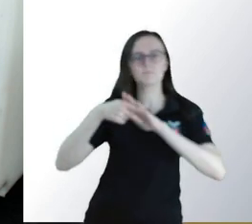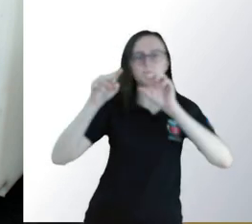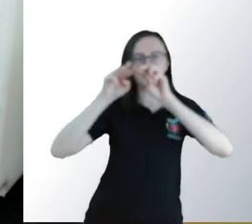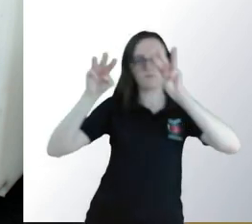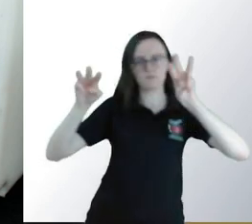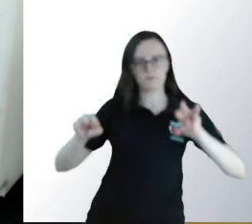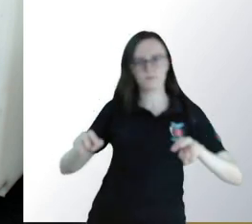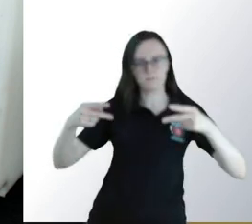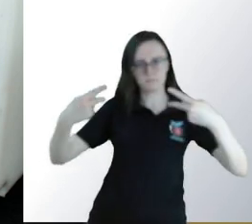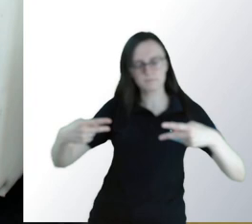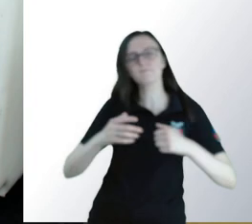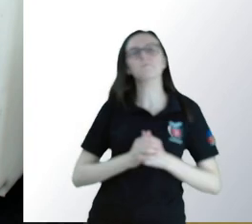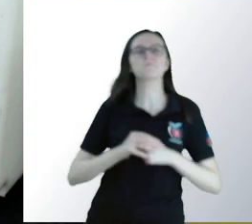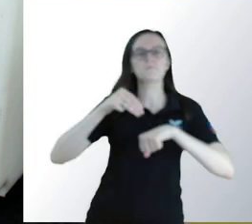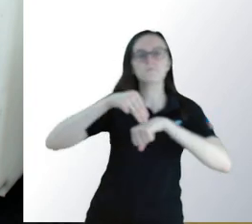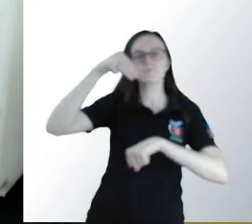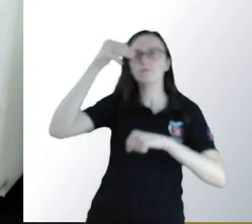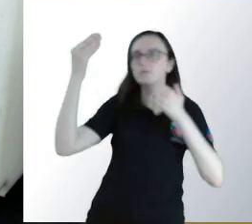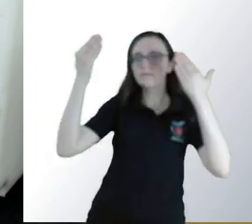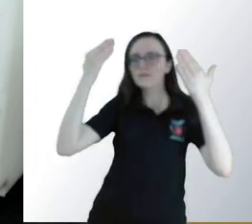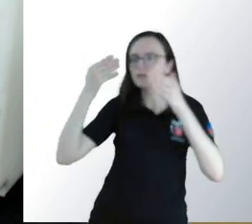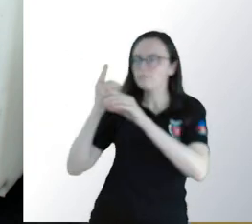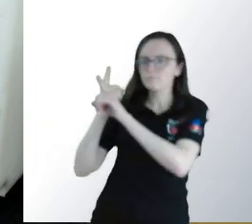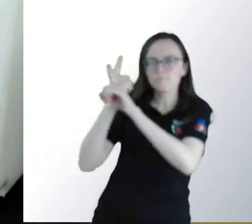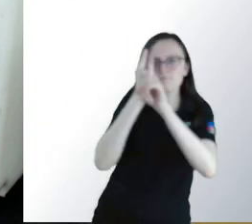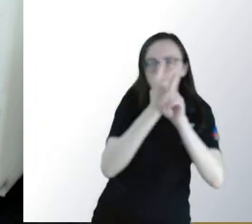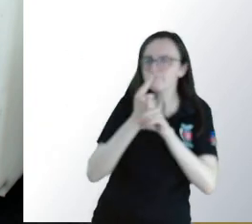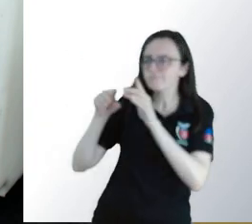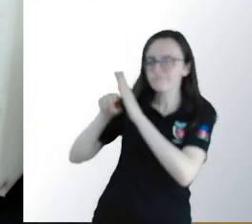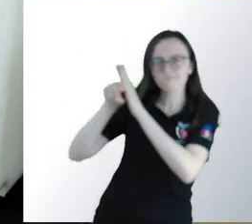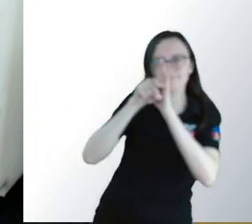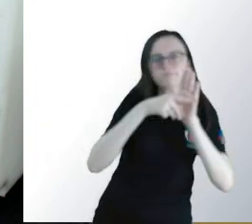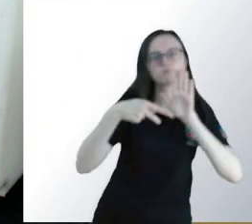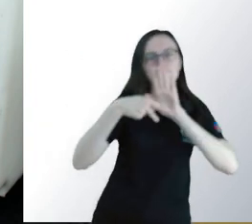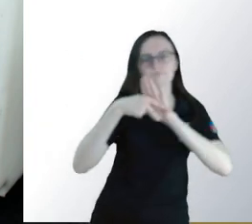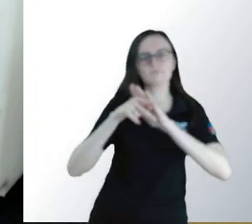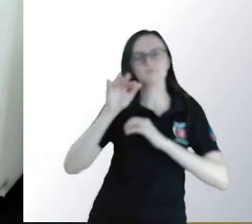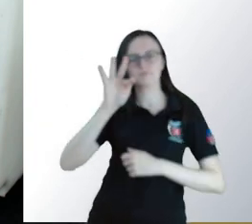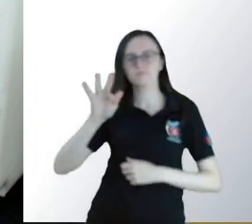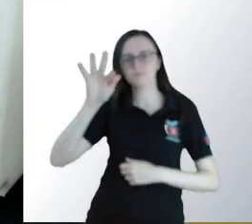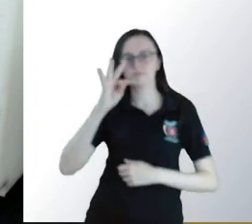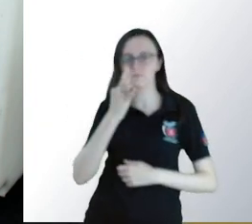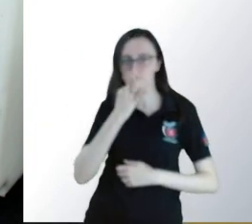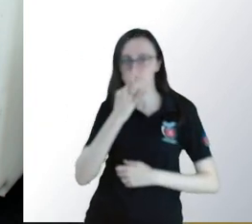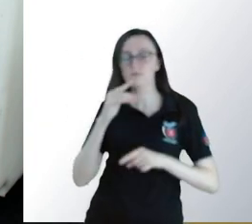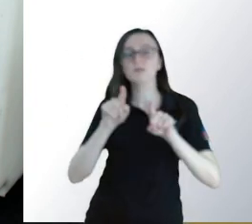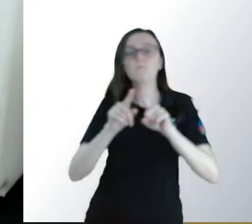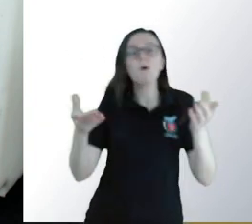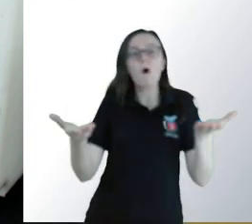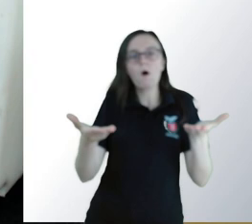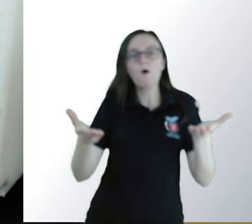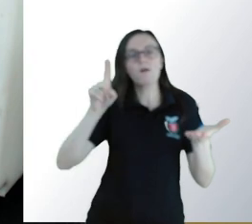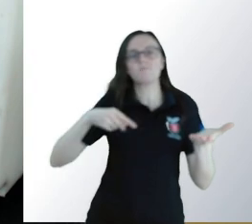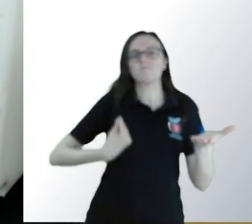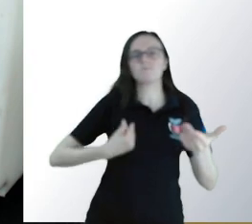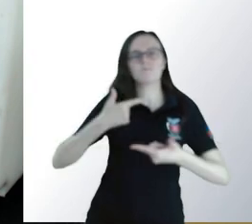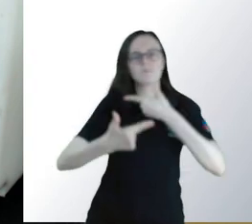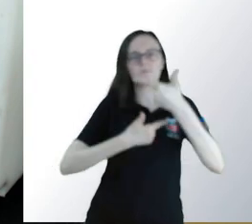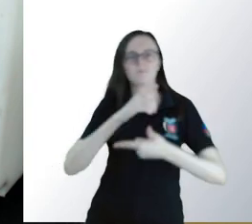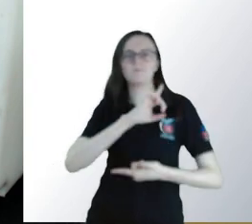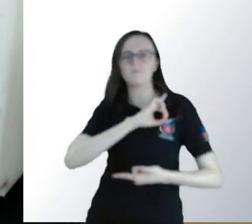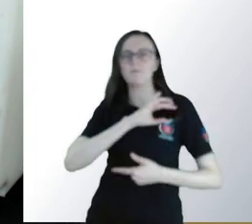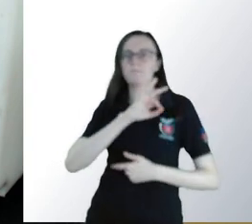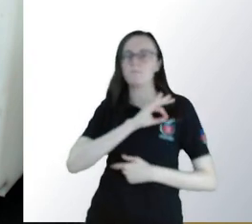Paraná, mestre em Psicologia Forense pela Universidade Tuiuti do Paraná, e atualmente ela é delegada da Polícia